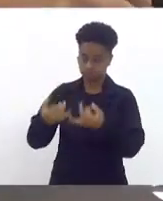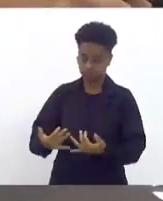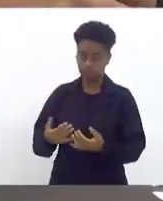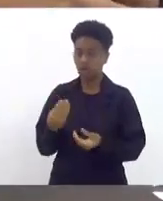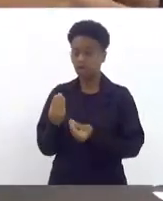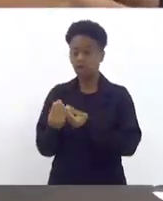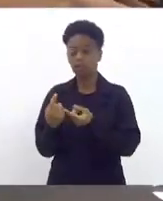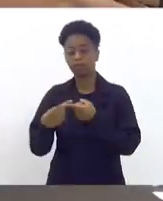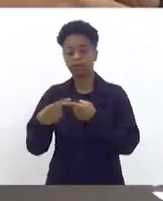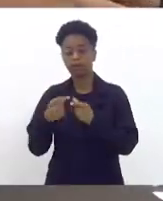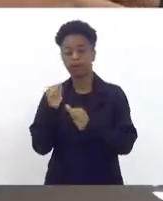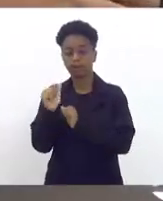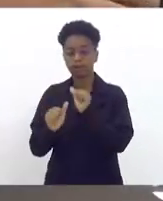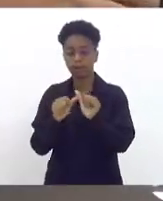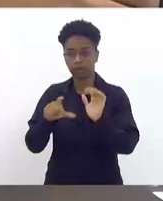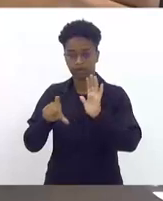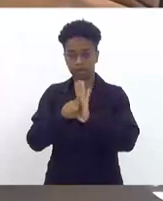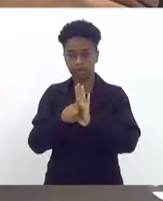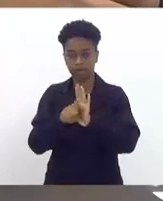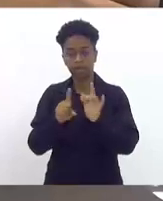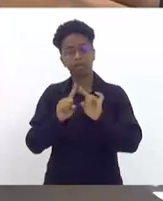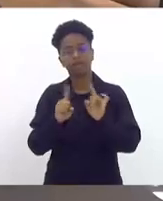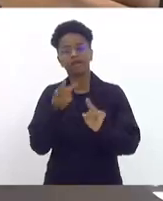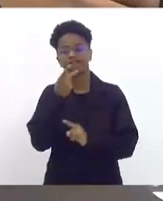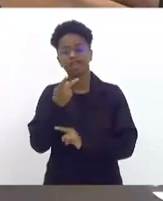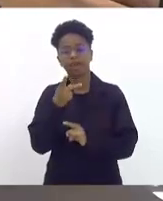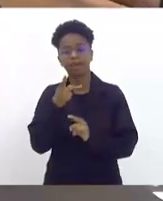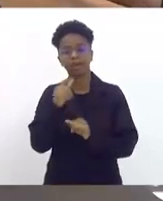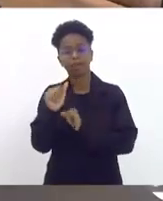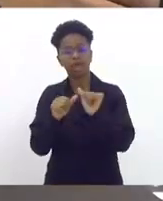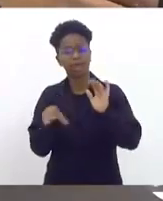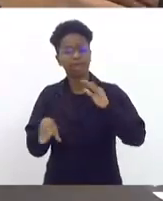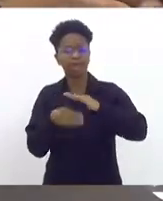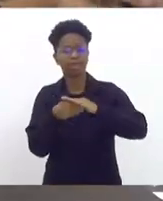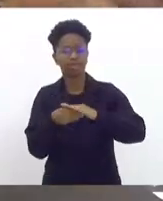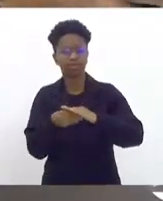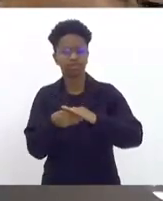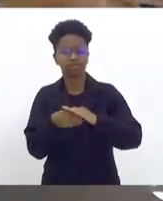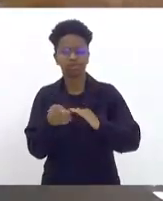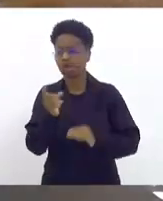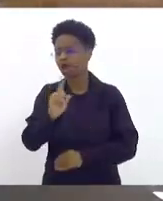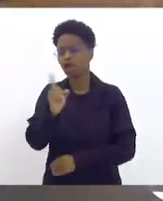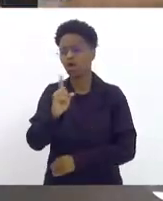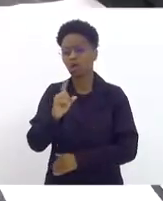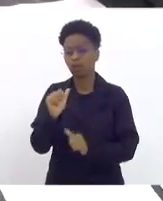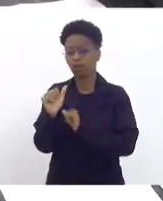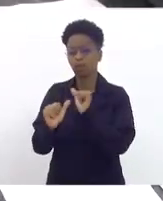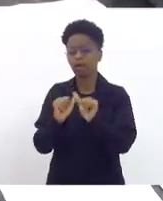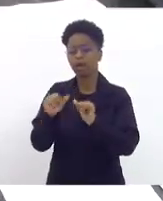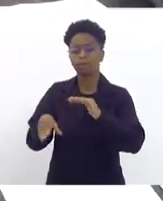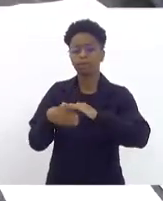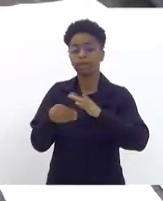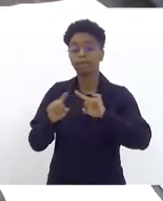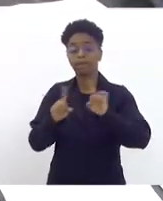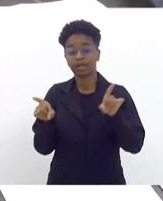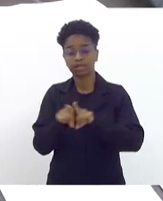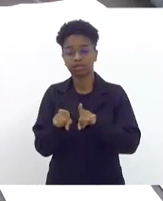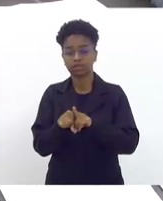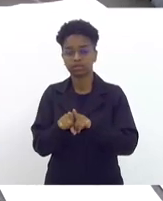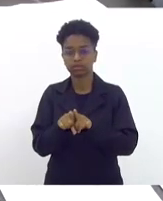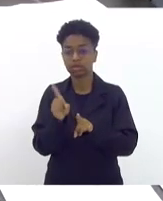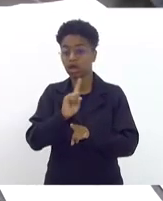tá modificando uma lei Mas ele tá dizendo que tá modificando a ementa Ué não mas ele tá modificando a emenda mas também um artigo